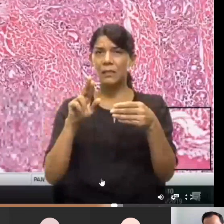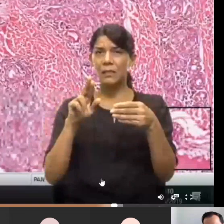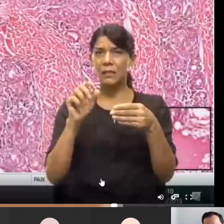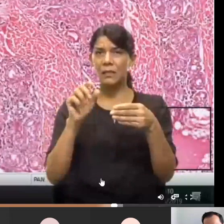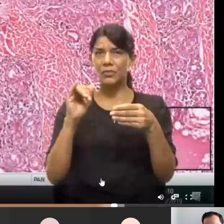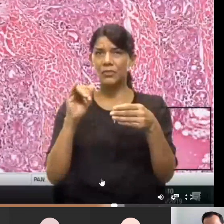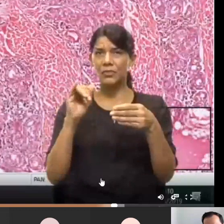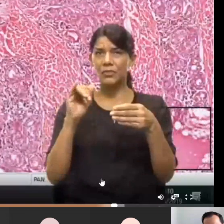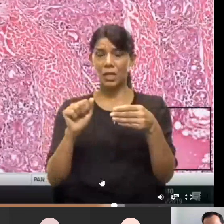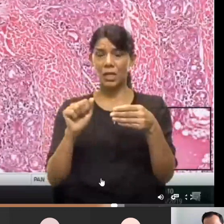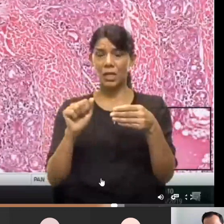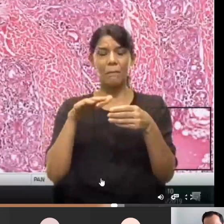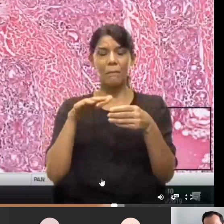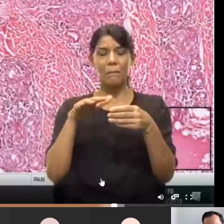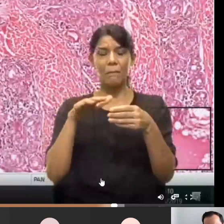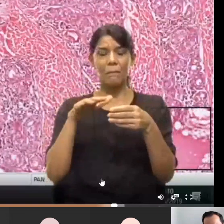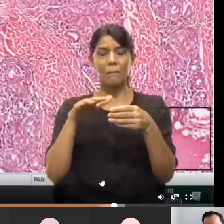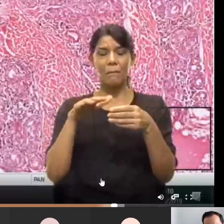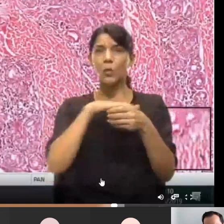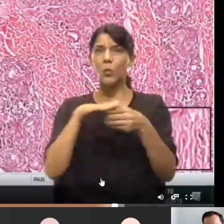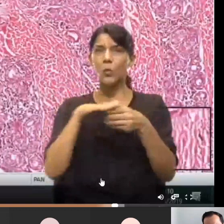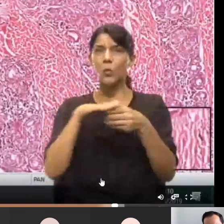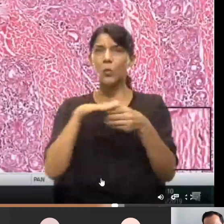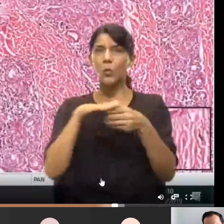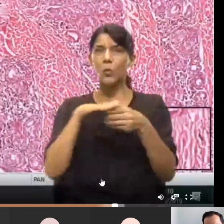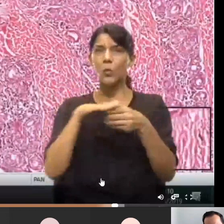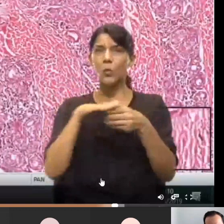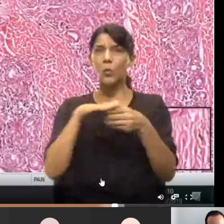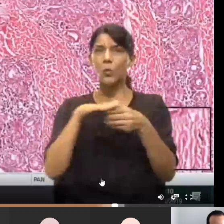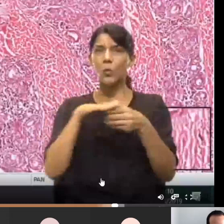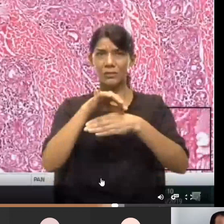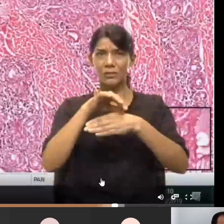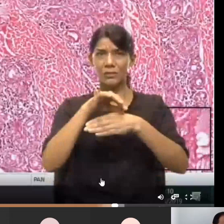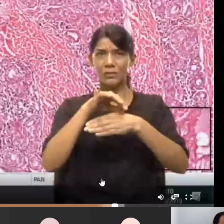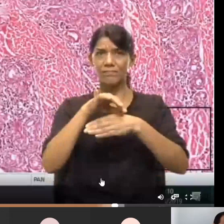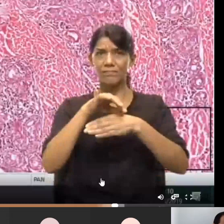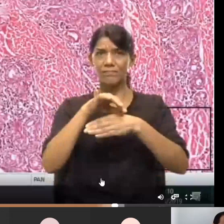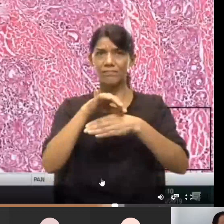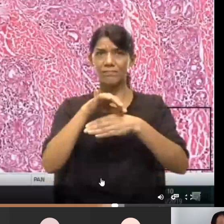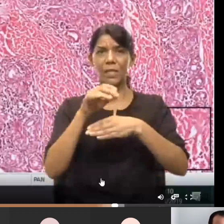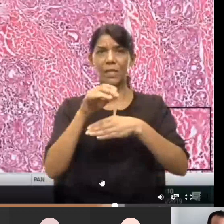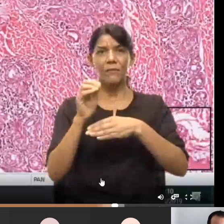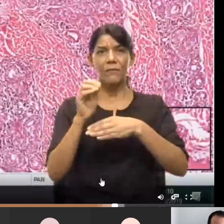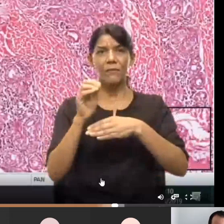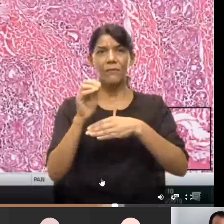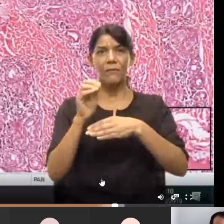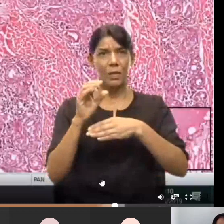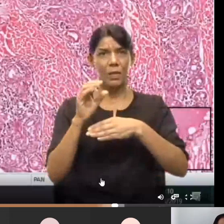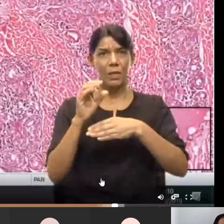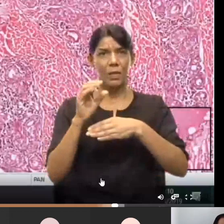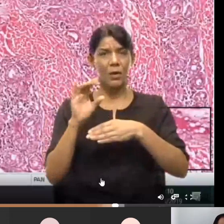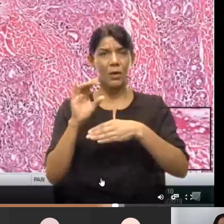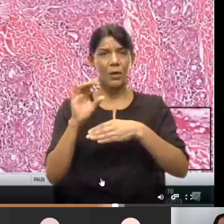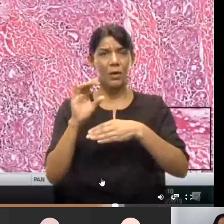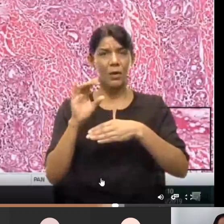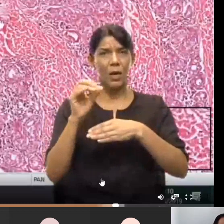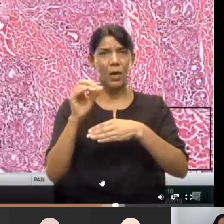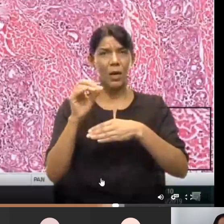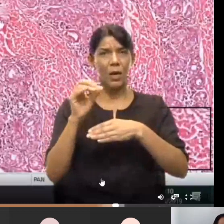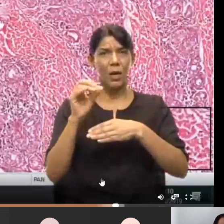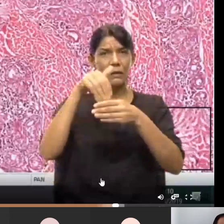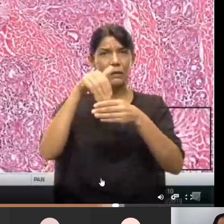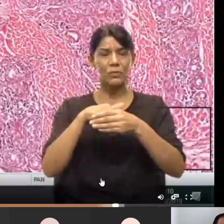no meio aí do nosso tecido conjuntivo denso. Temos aqui fibras de colágeno e um depósito que não deveria estar